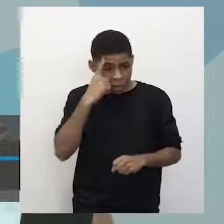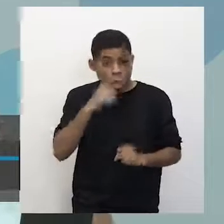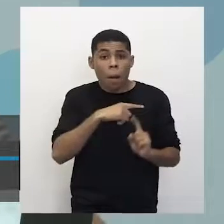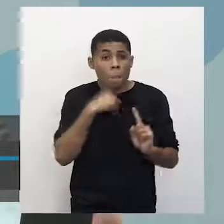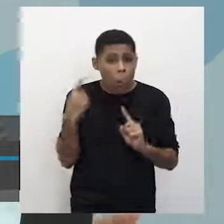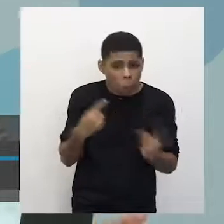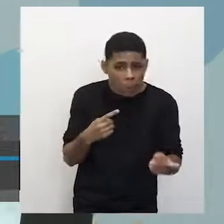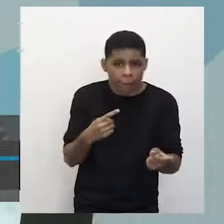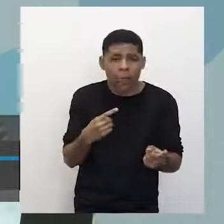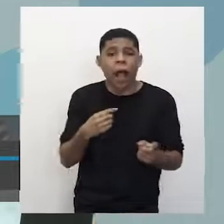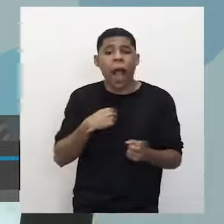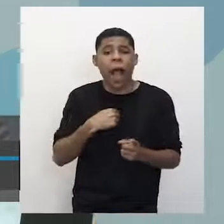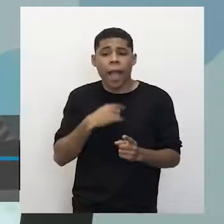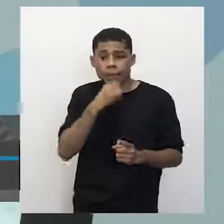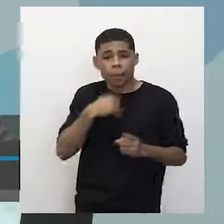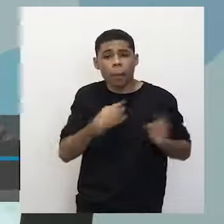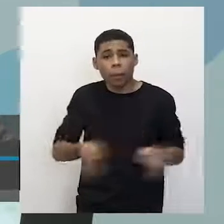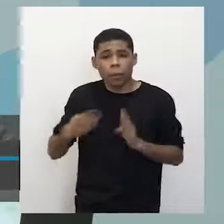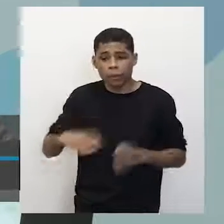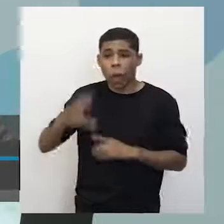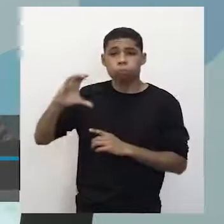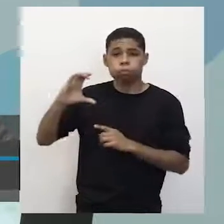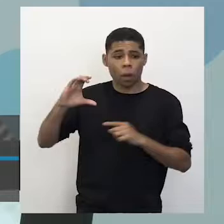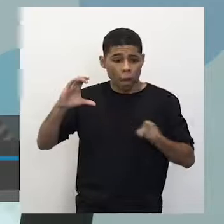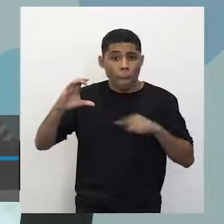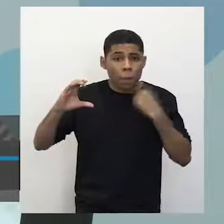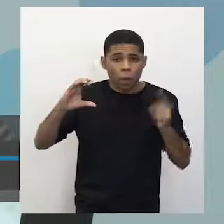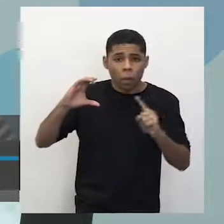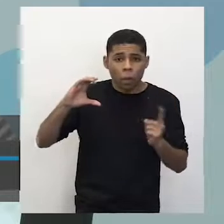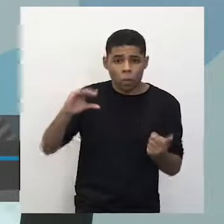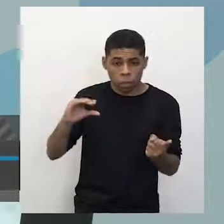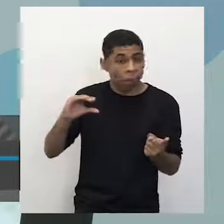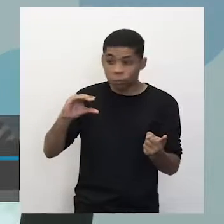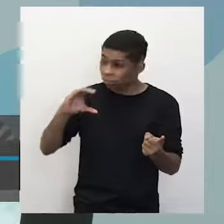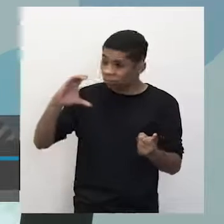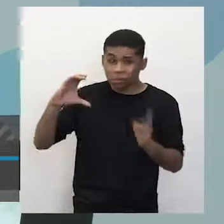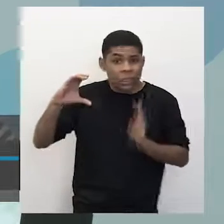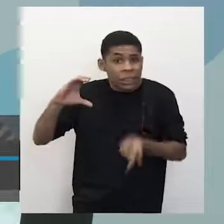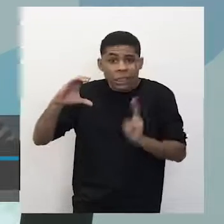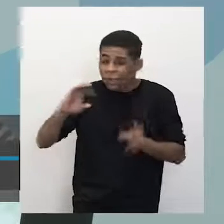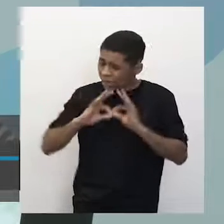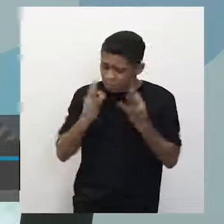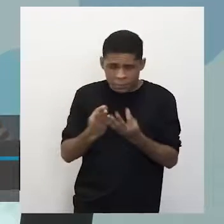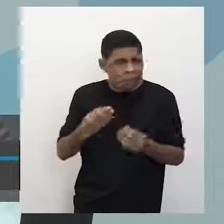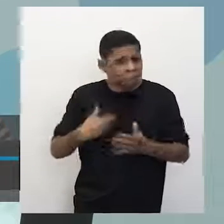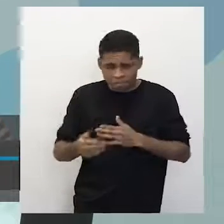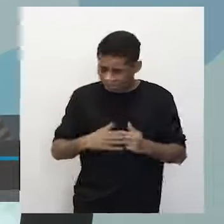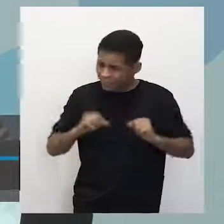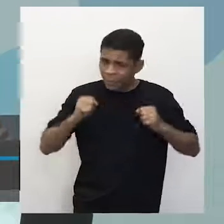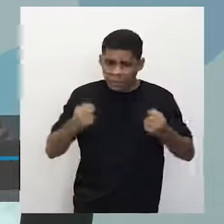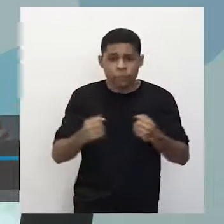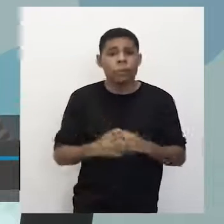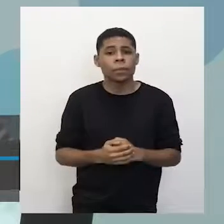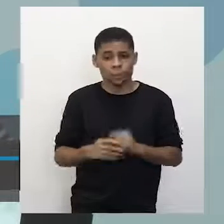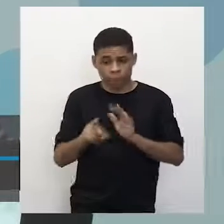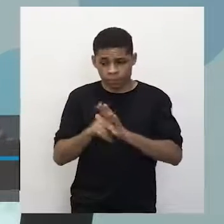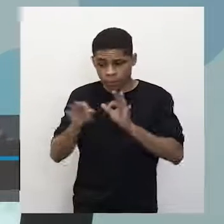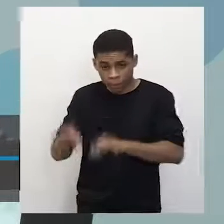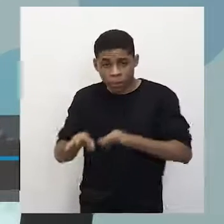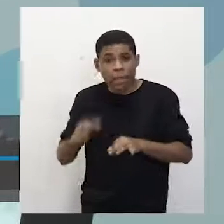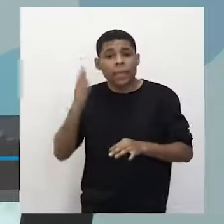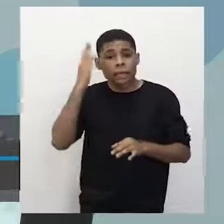gente. Do contrário, ela seria expulsa aí desse feudo. E aí a gente sabe que fora do feudo não